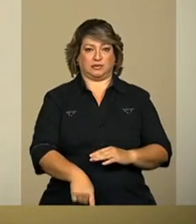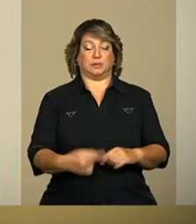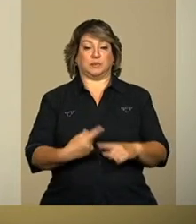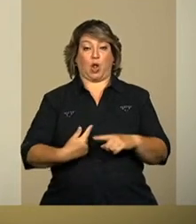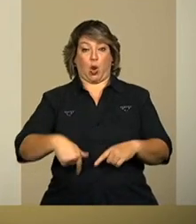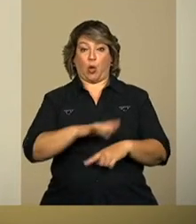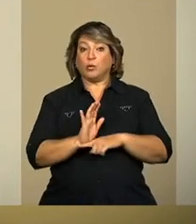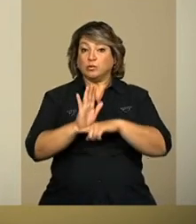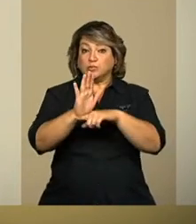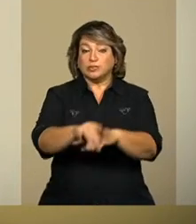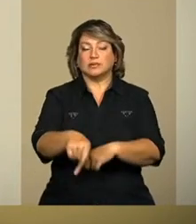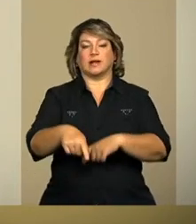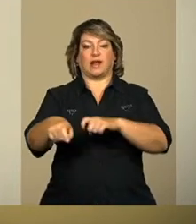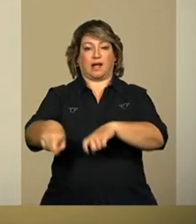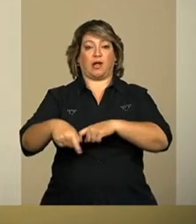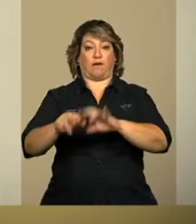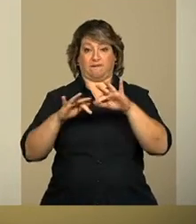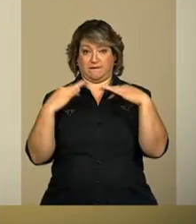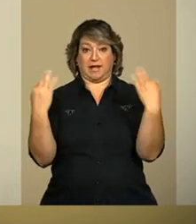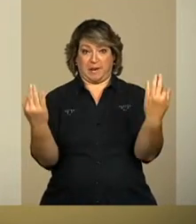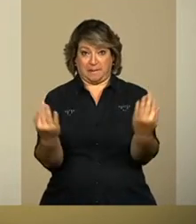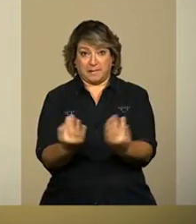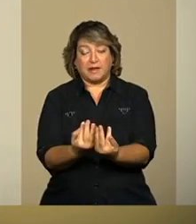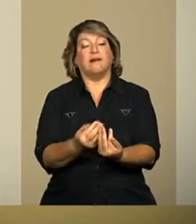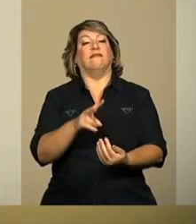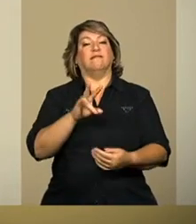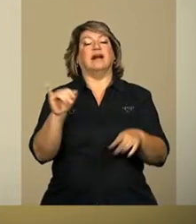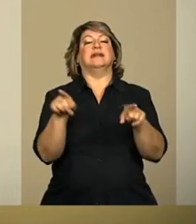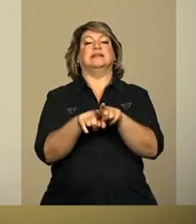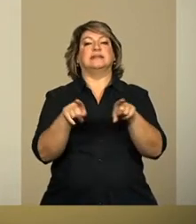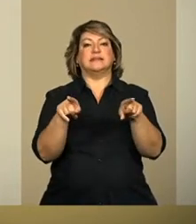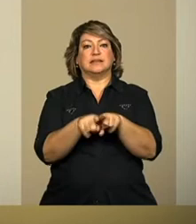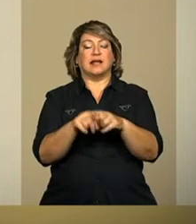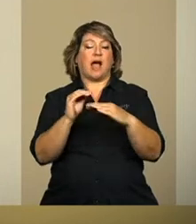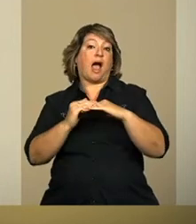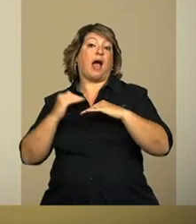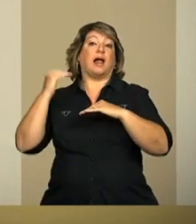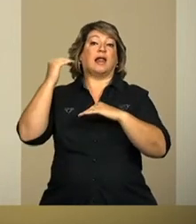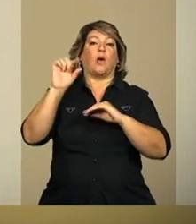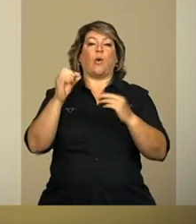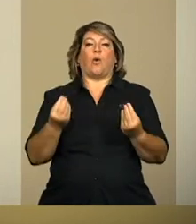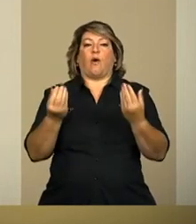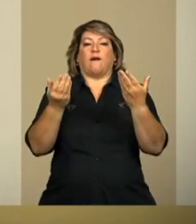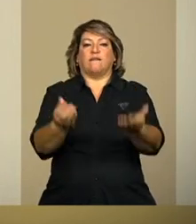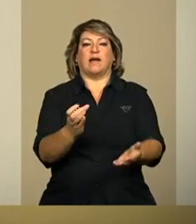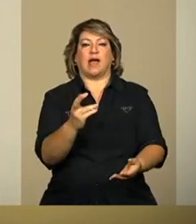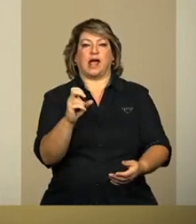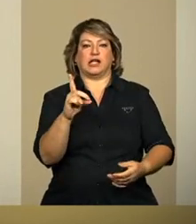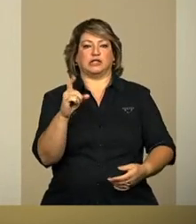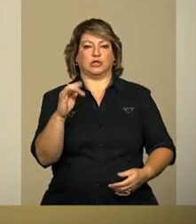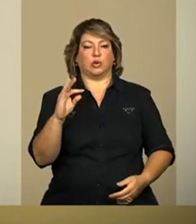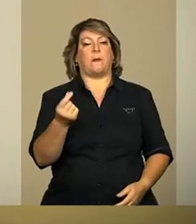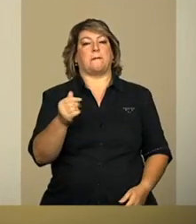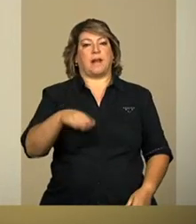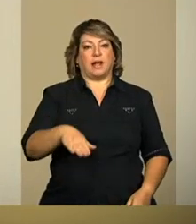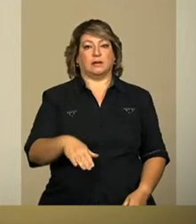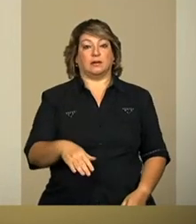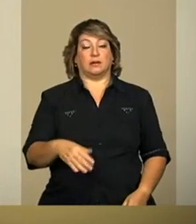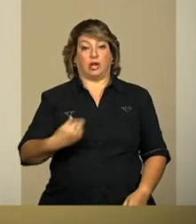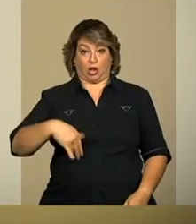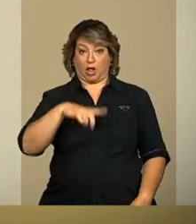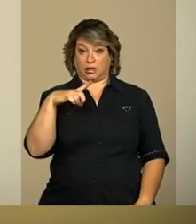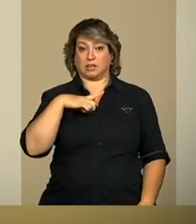apoio à Agricultura Familiar vai também além da oferta do crédito barato nós temos